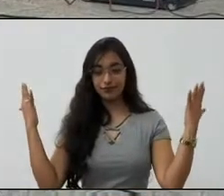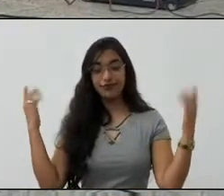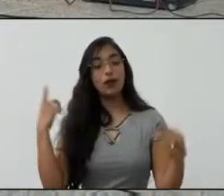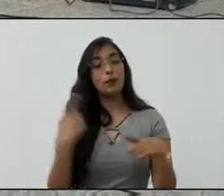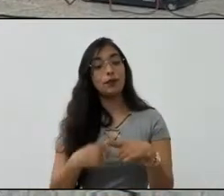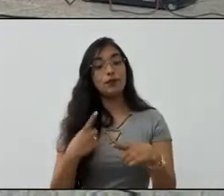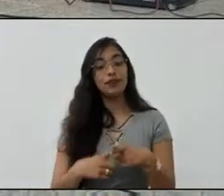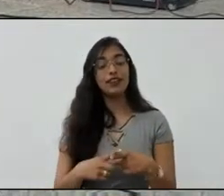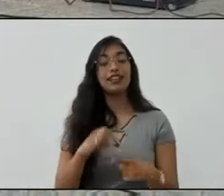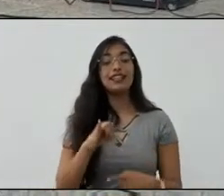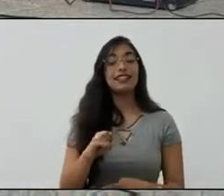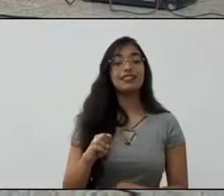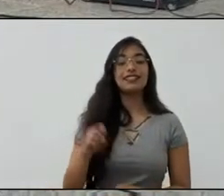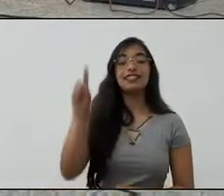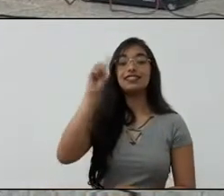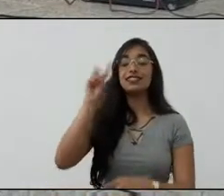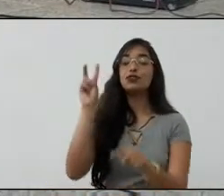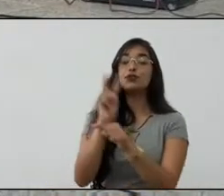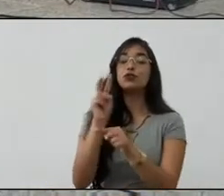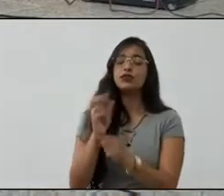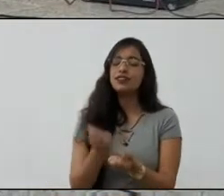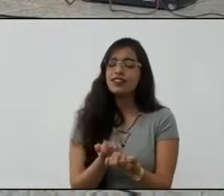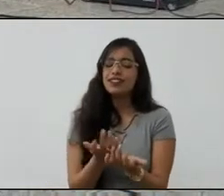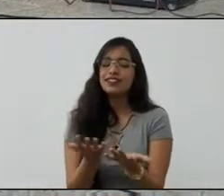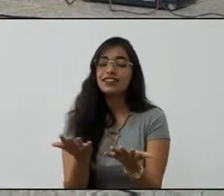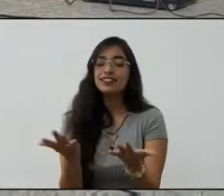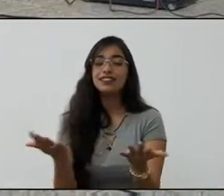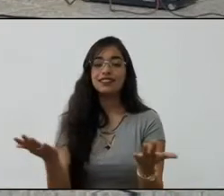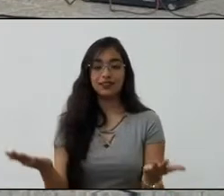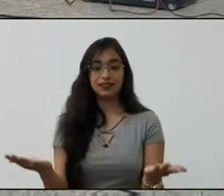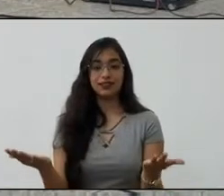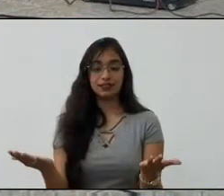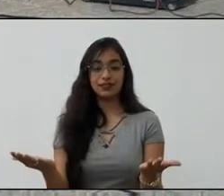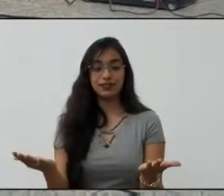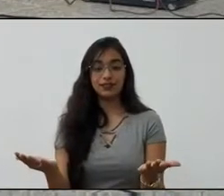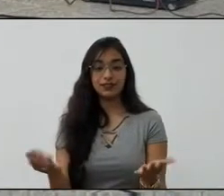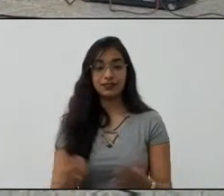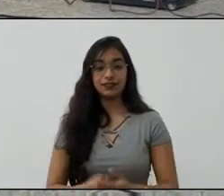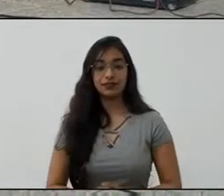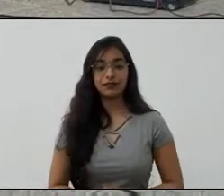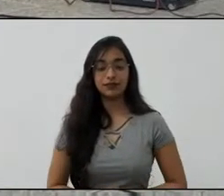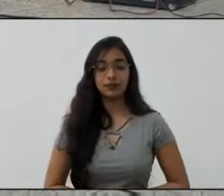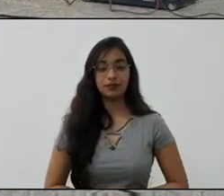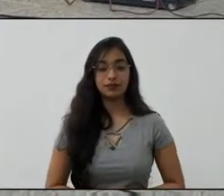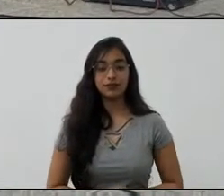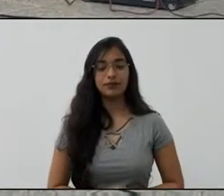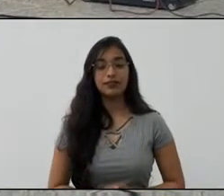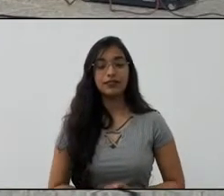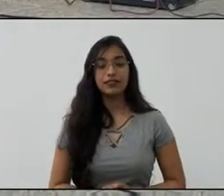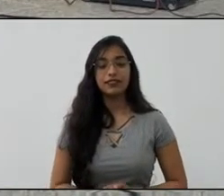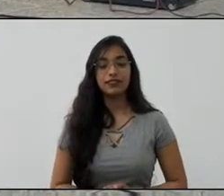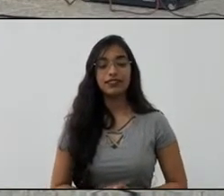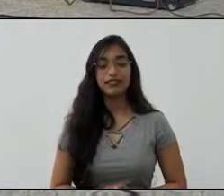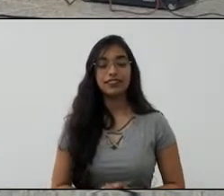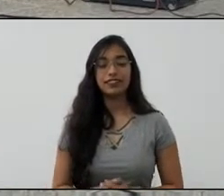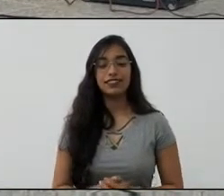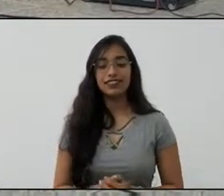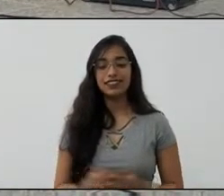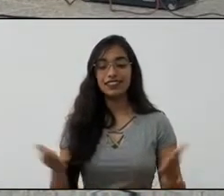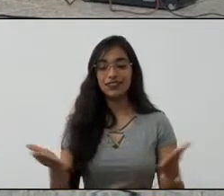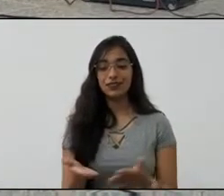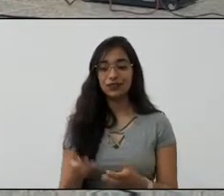se Deus assim veste a erva do campo, que hoje existe e amanhã é levada ao forno, lançada no